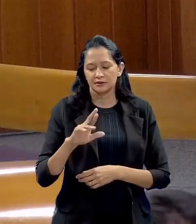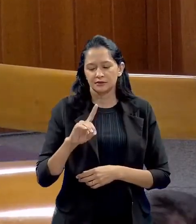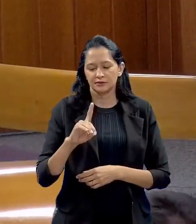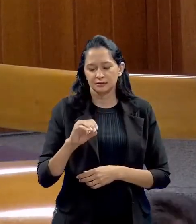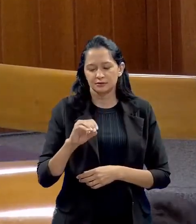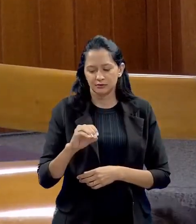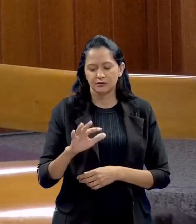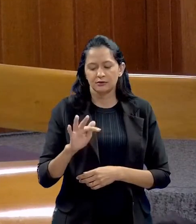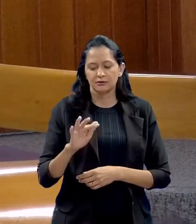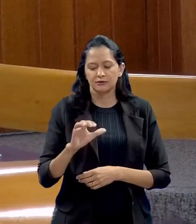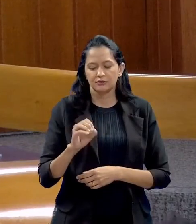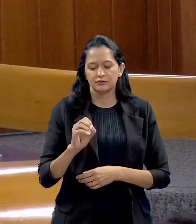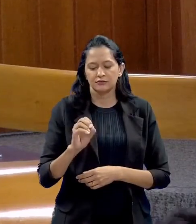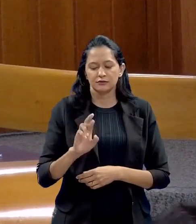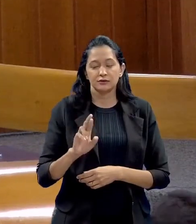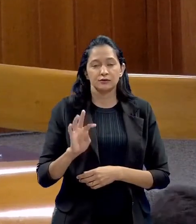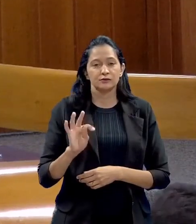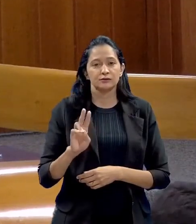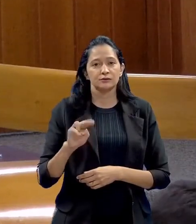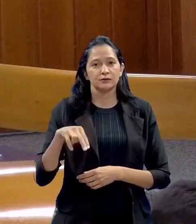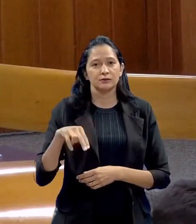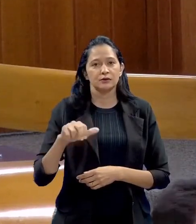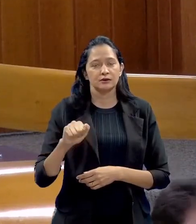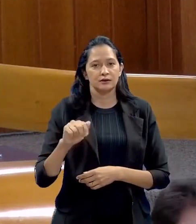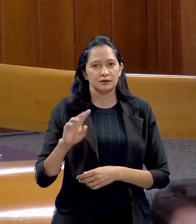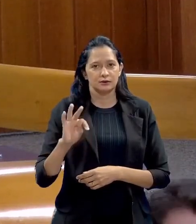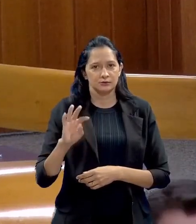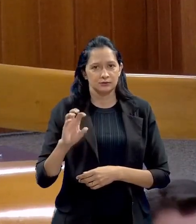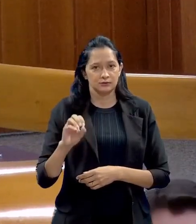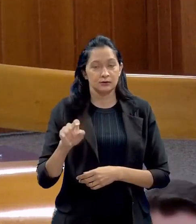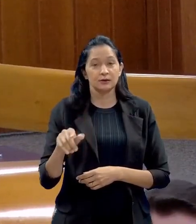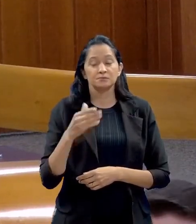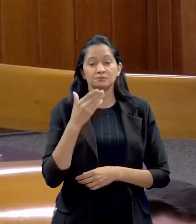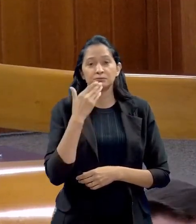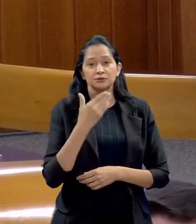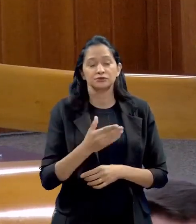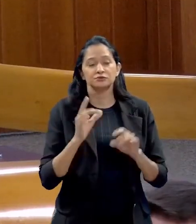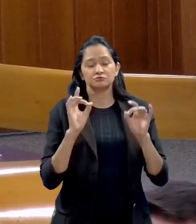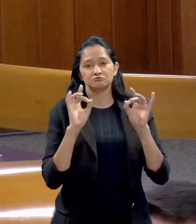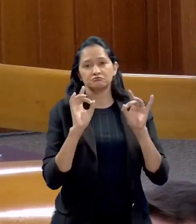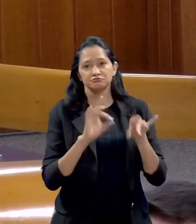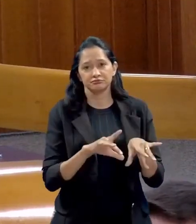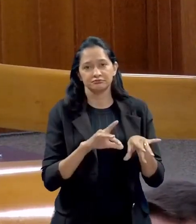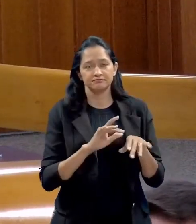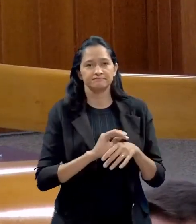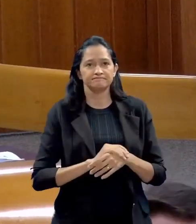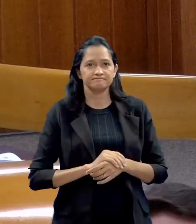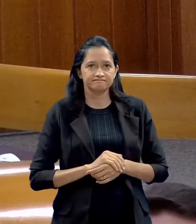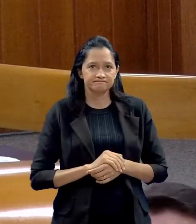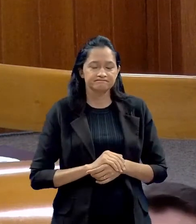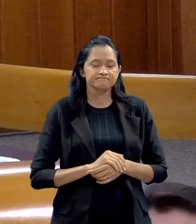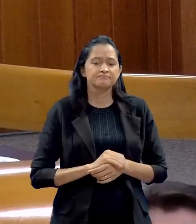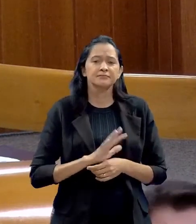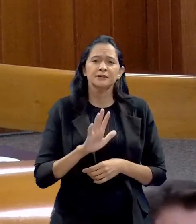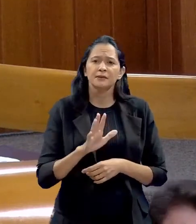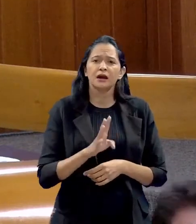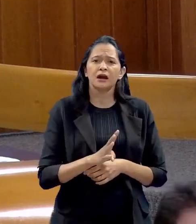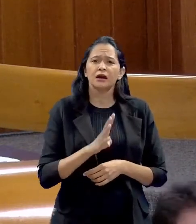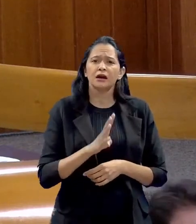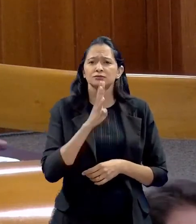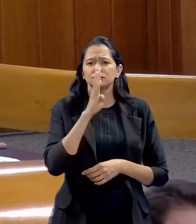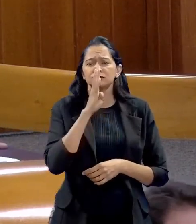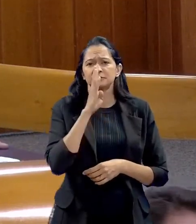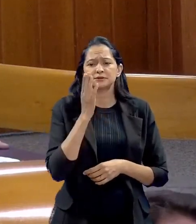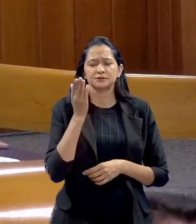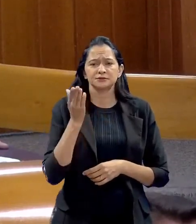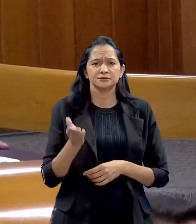que pediu exoneração do cargo, e eu tenho uma admiração com ele, que sempre, enquanto